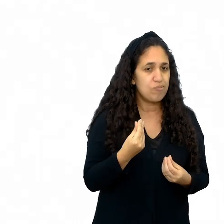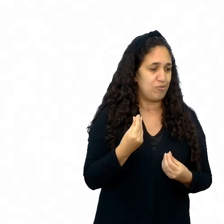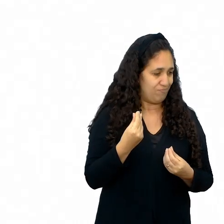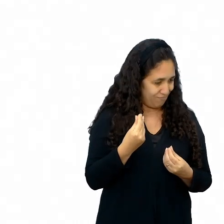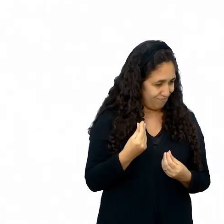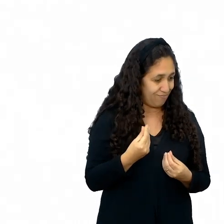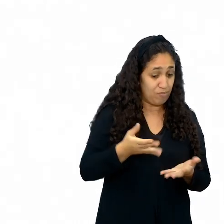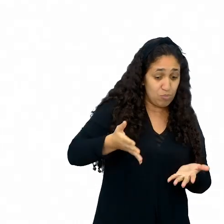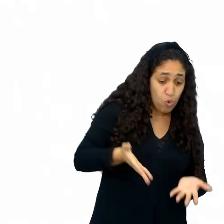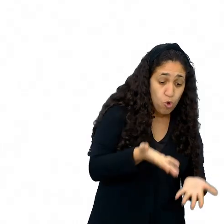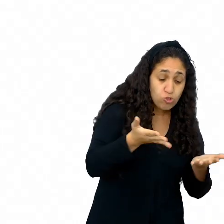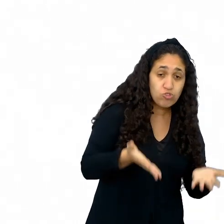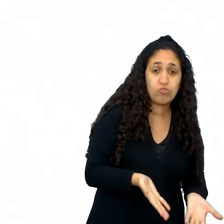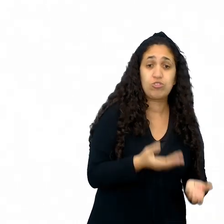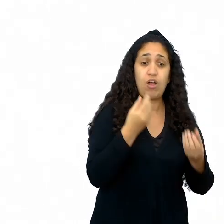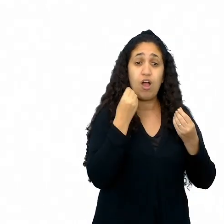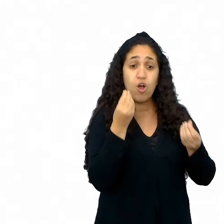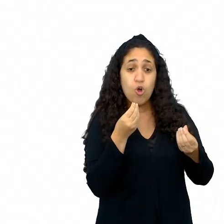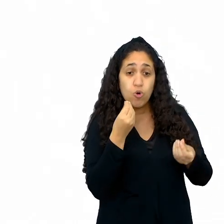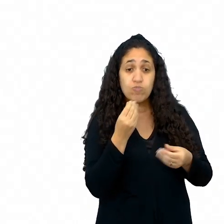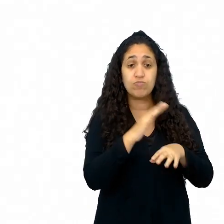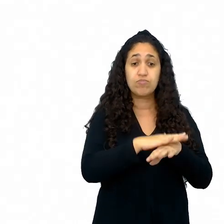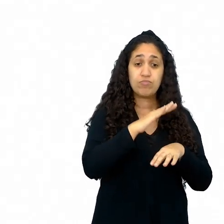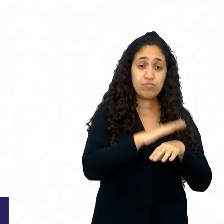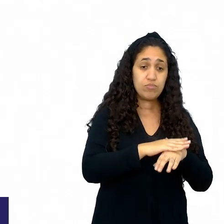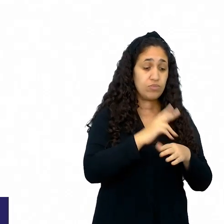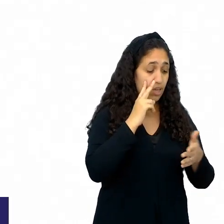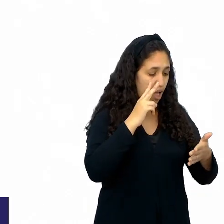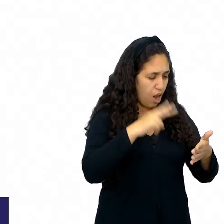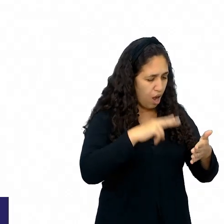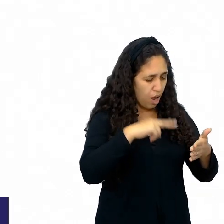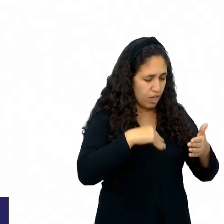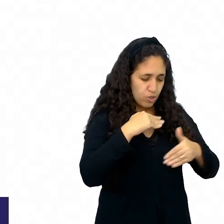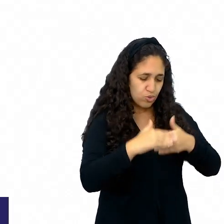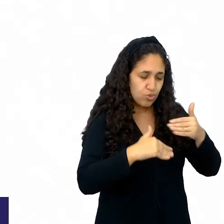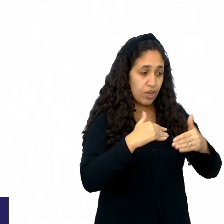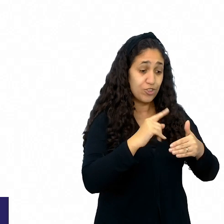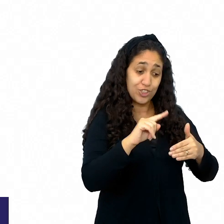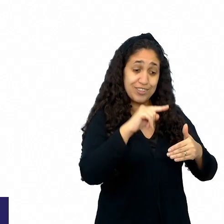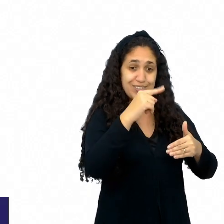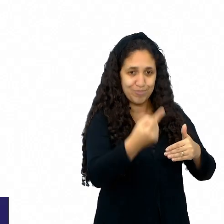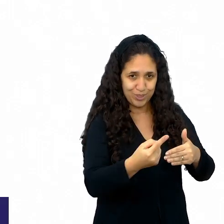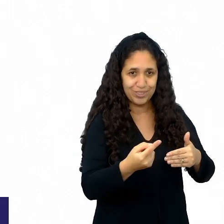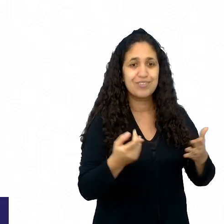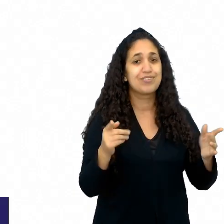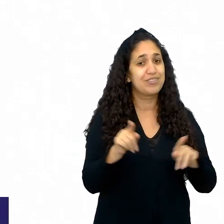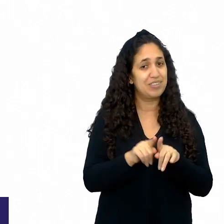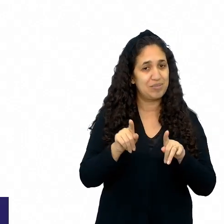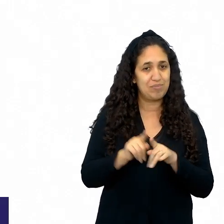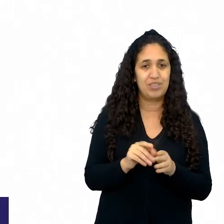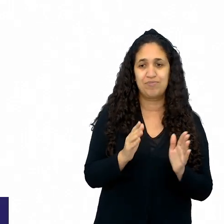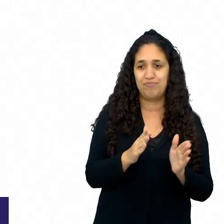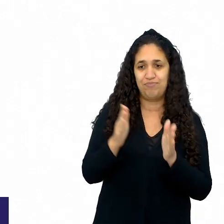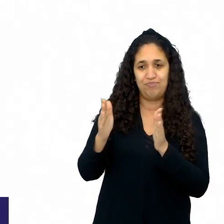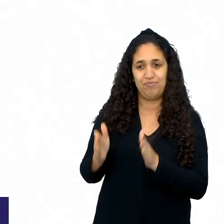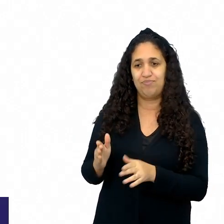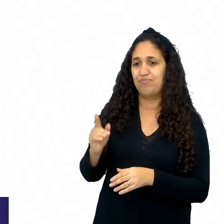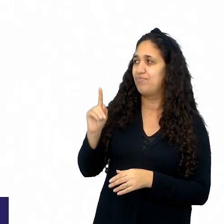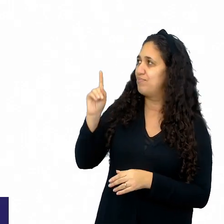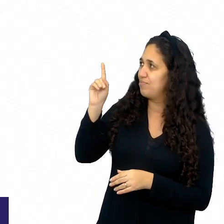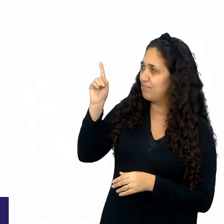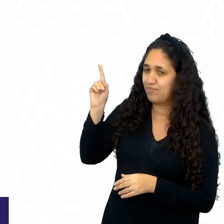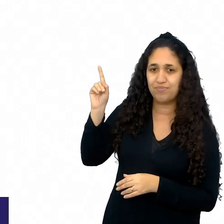fazer a motivação, como procedermos durante e depois da leitura, ok? E, para isso,